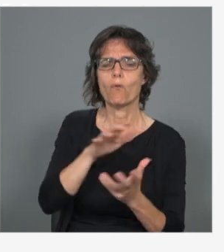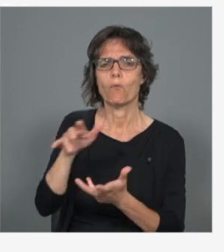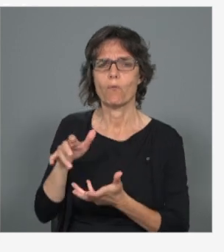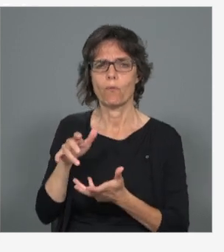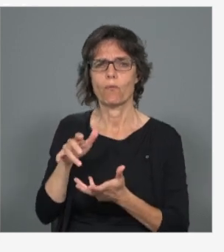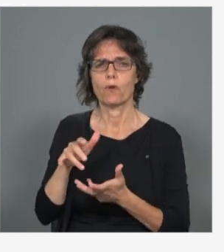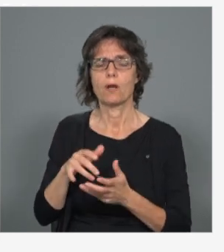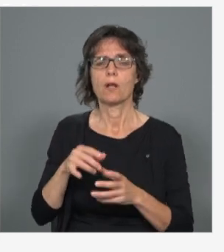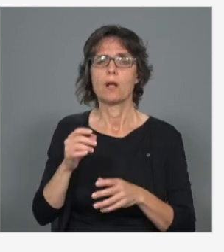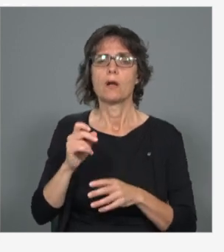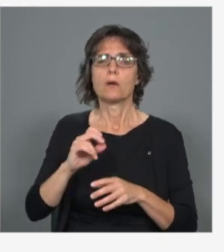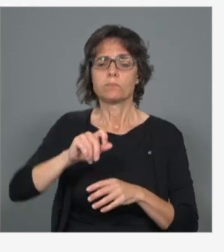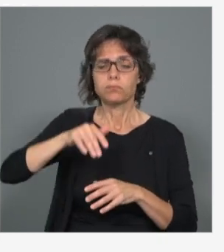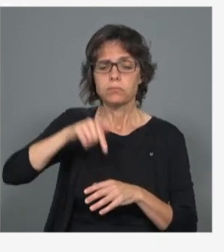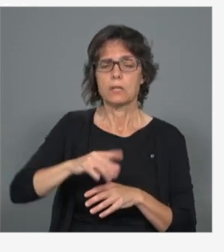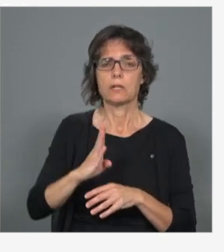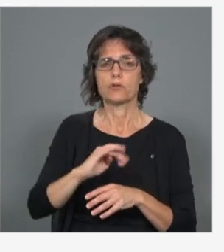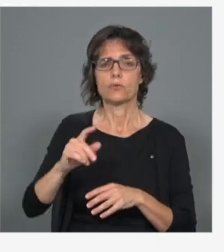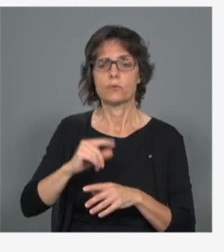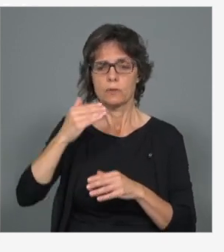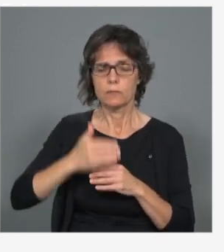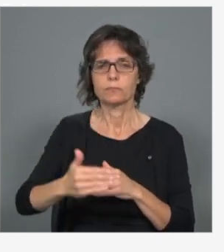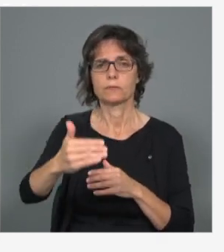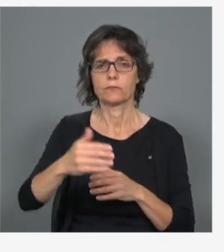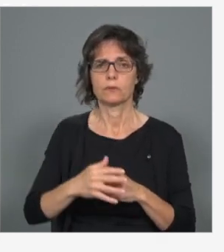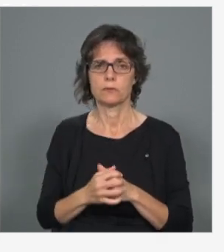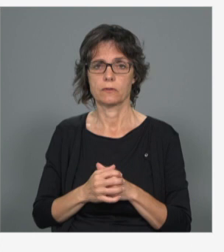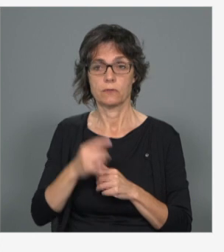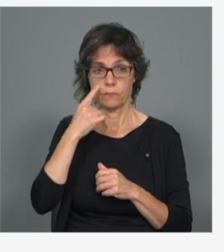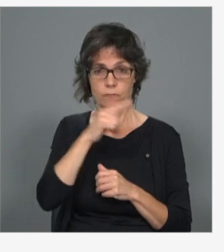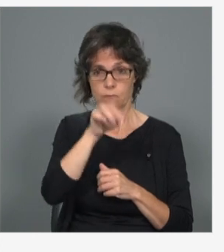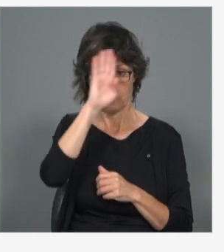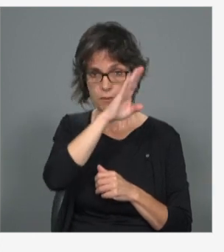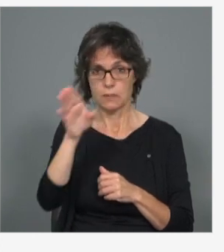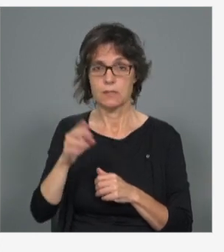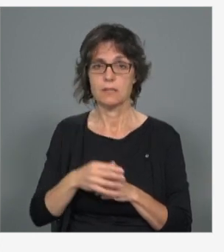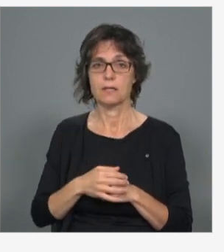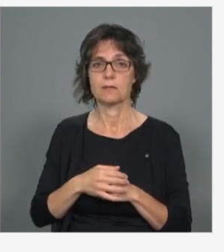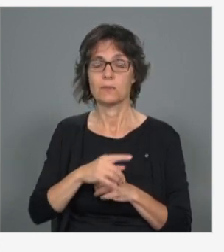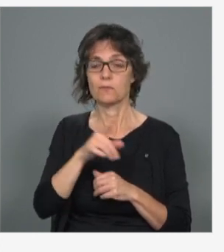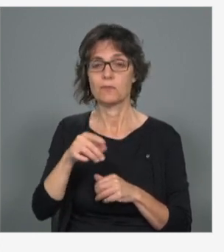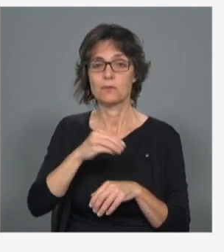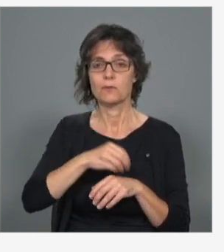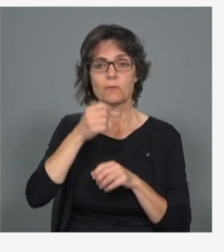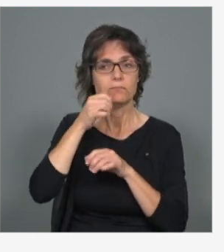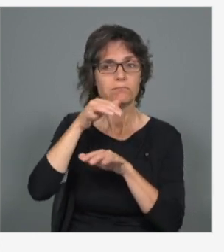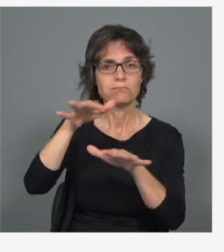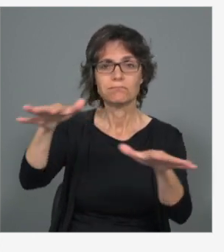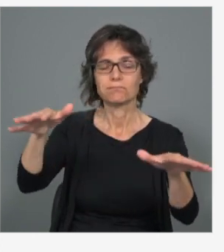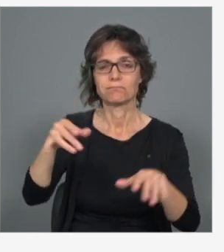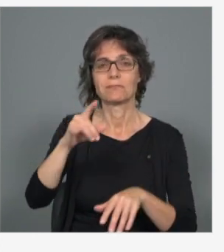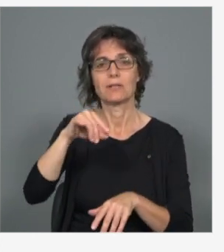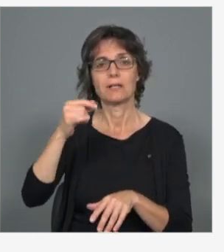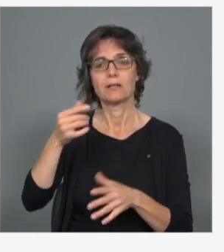por Jerusalém. Vós sois testemunhas disso. Eu vos enviarei aquele que foi prometido por meu